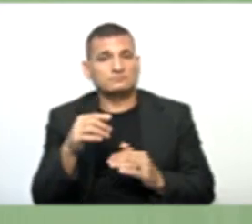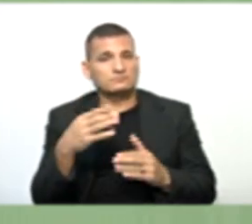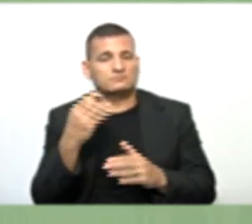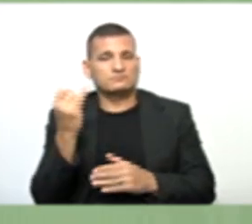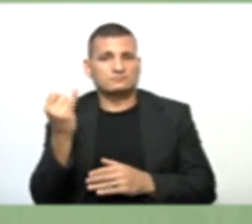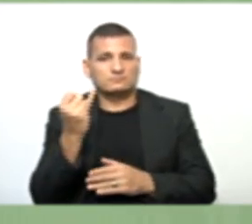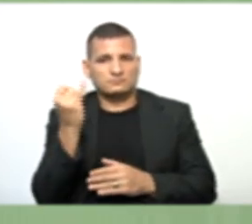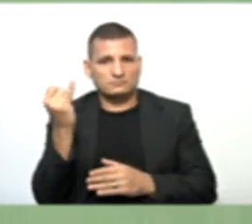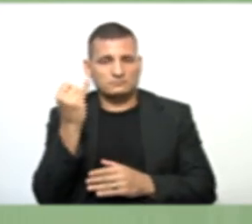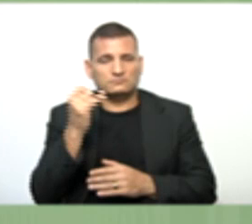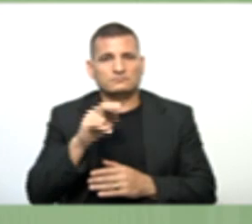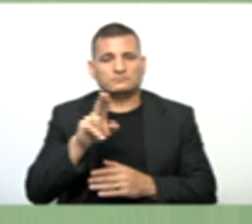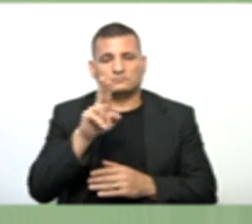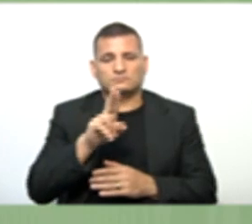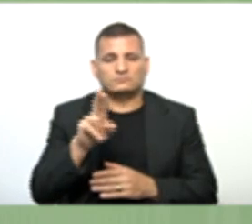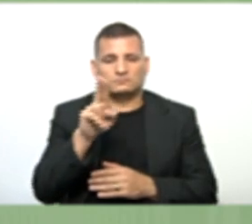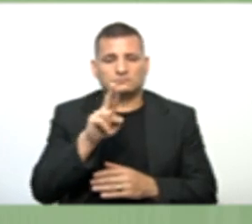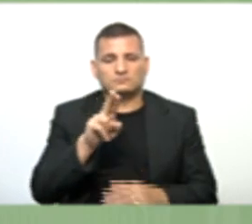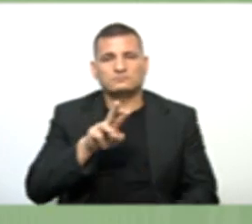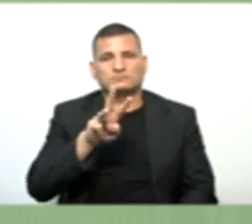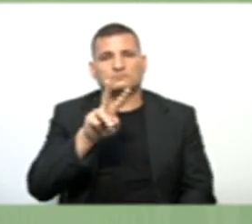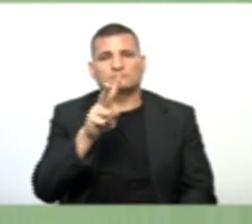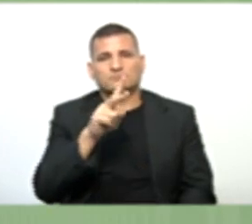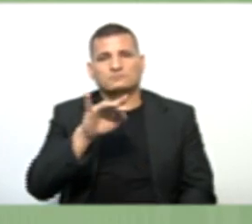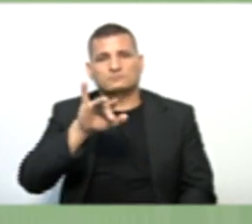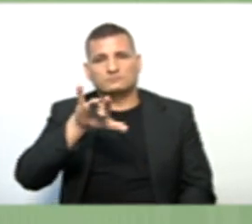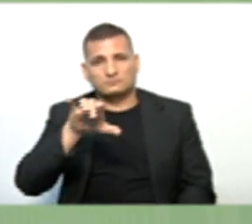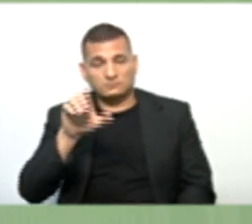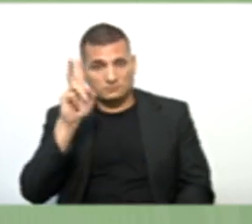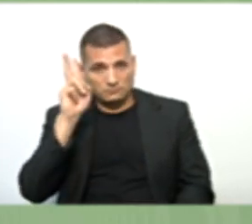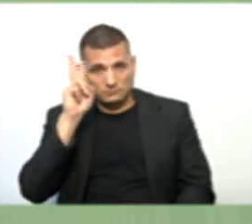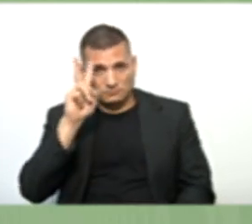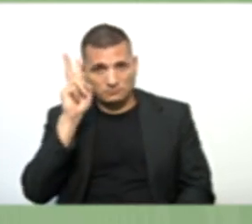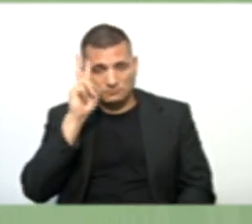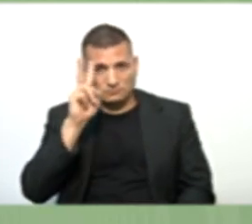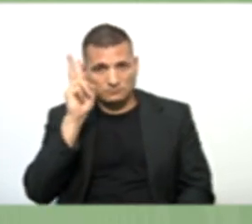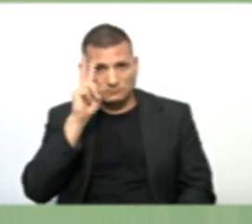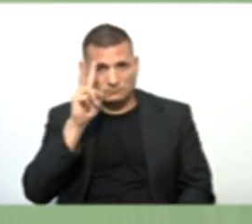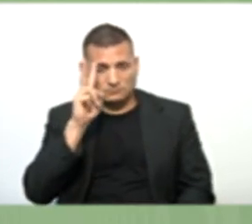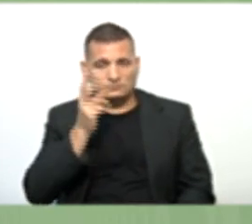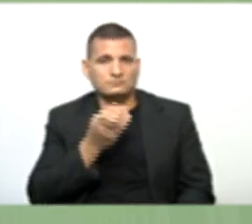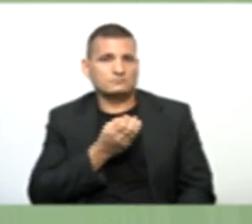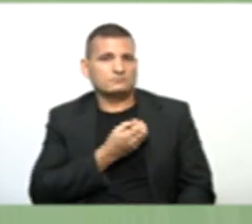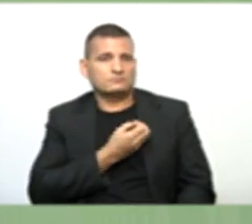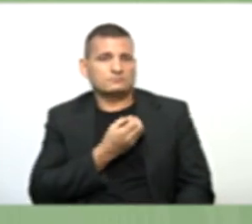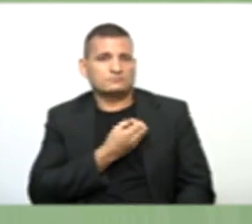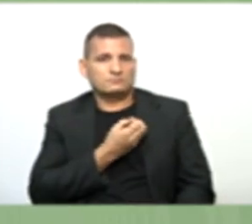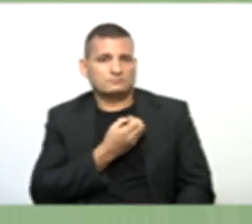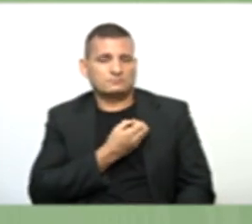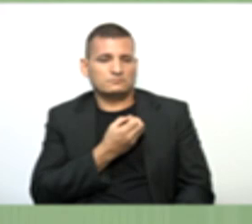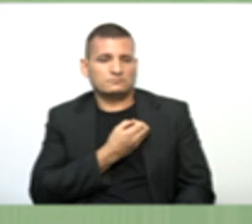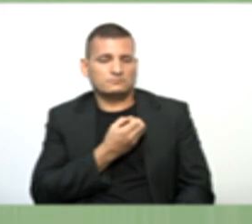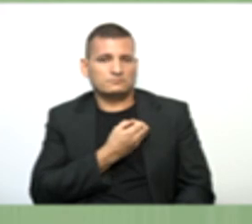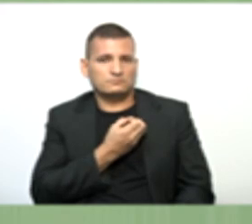gente use o while, a gente lembrar que o número deve ser,